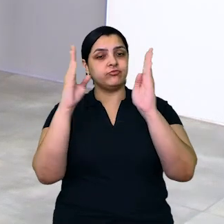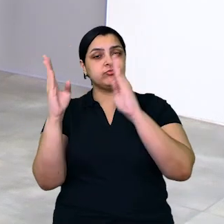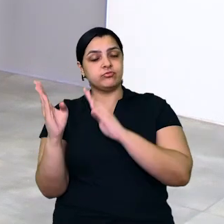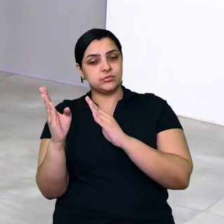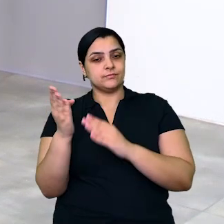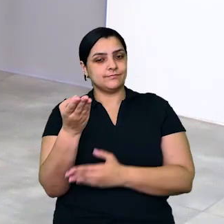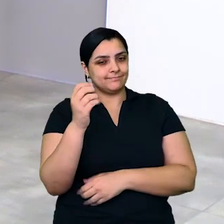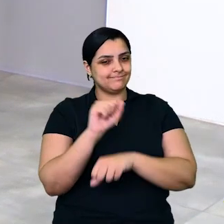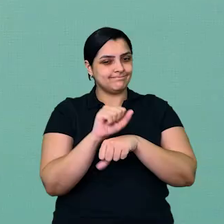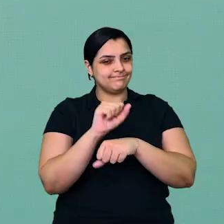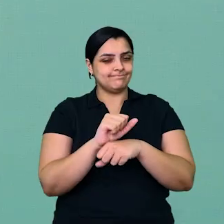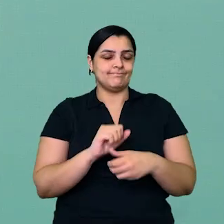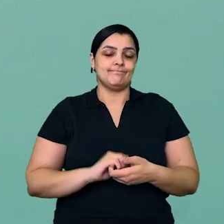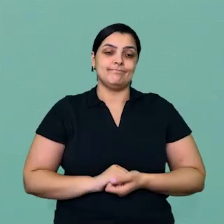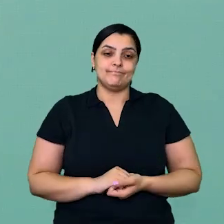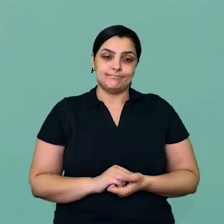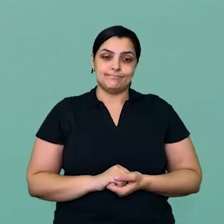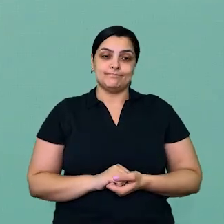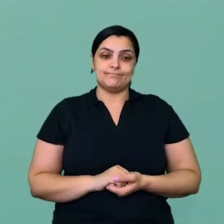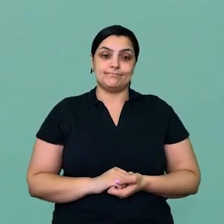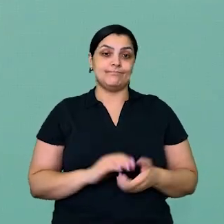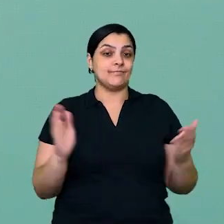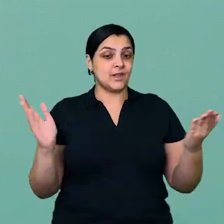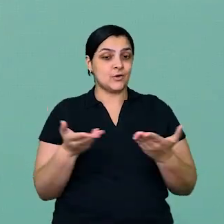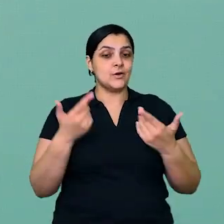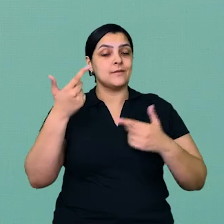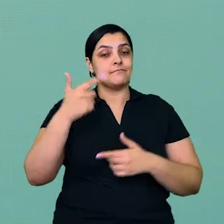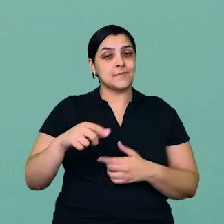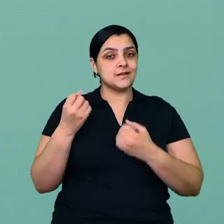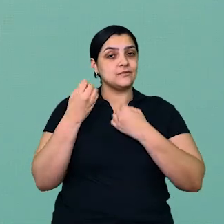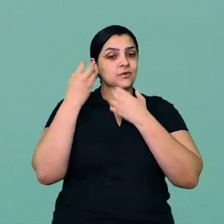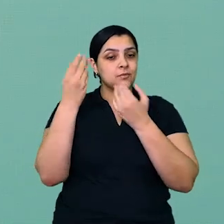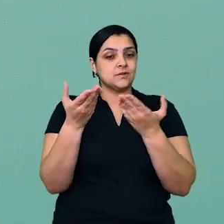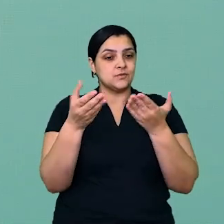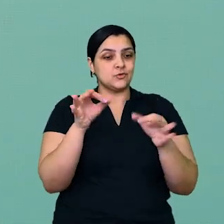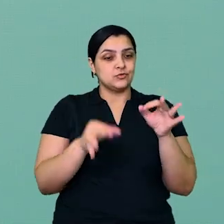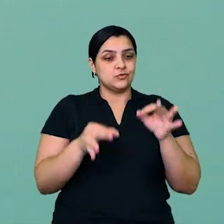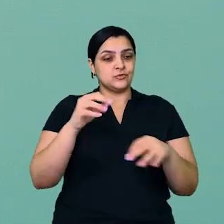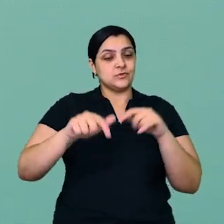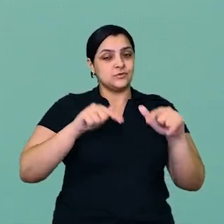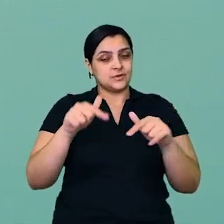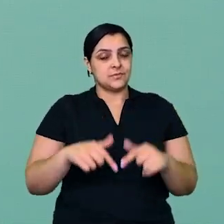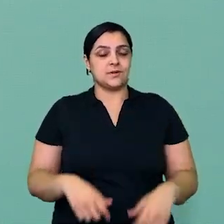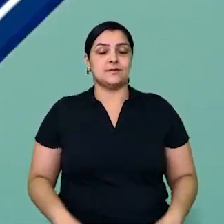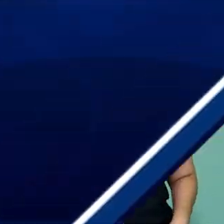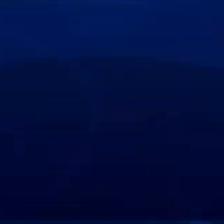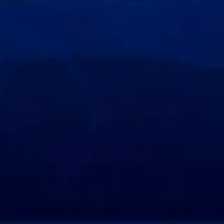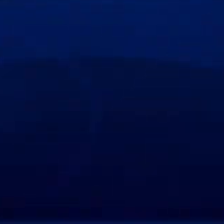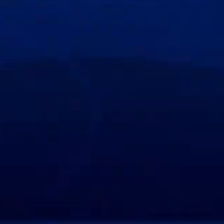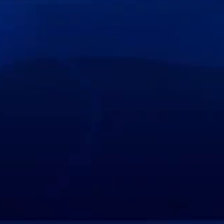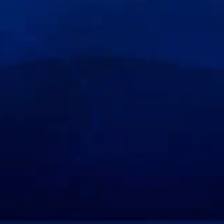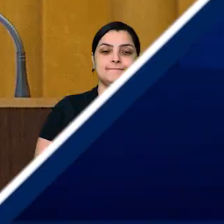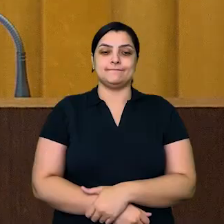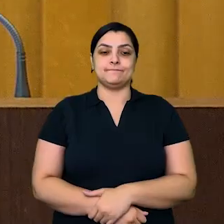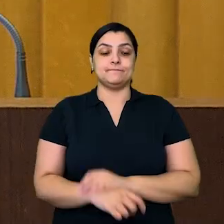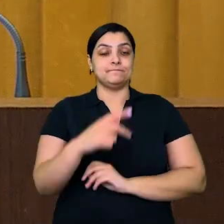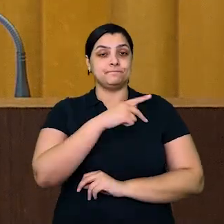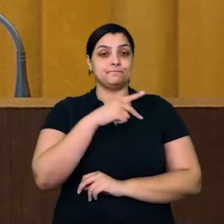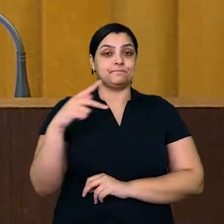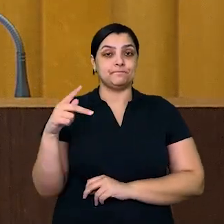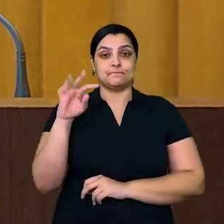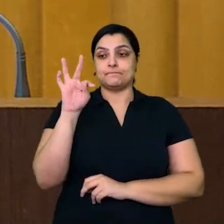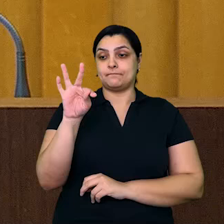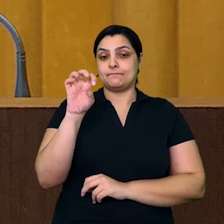youtube.com/TST. Te espero lá. Fique agora com mais notícias da Justiça do Trabalho. O presidente